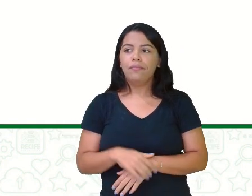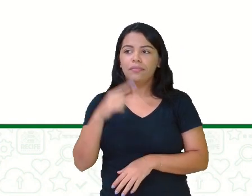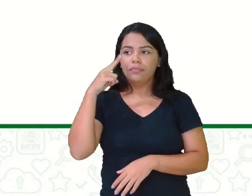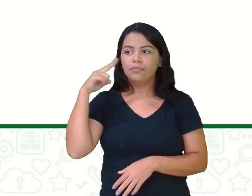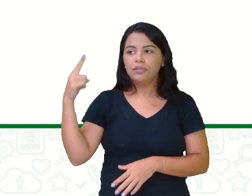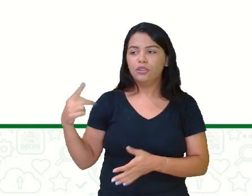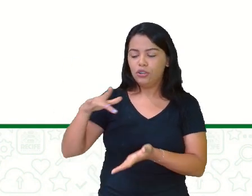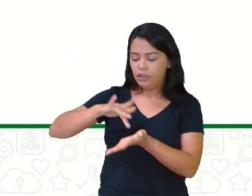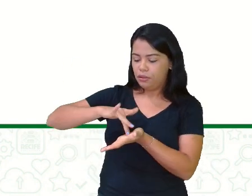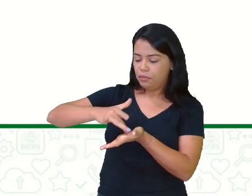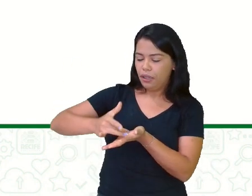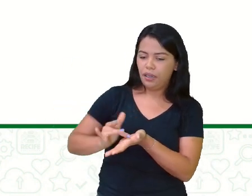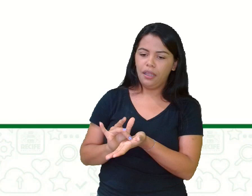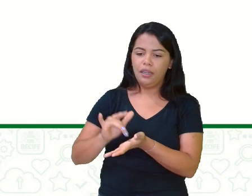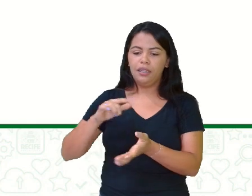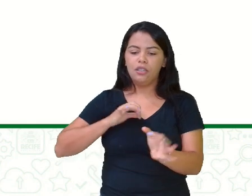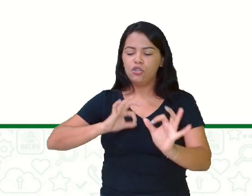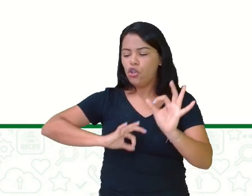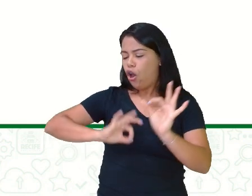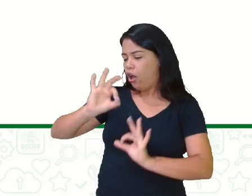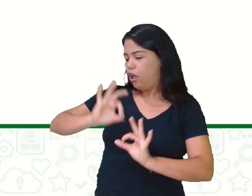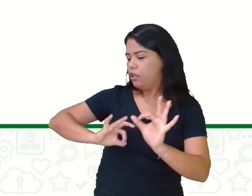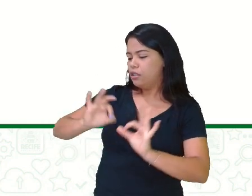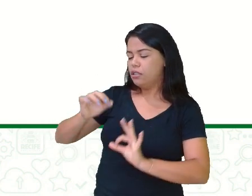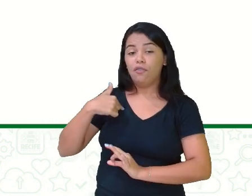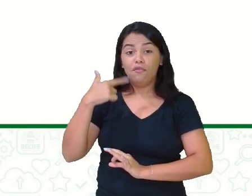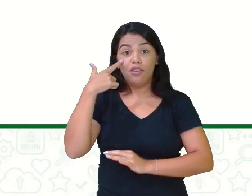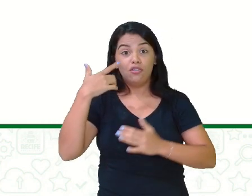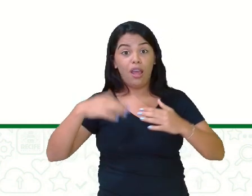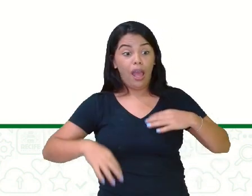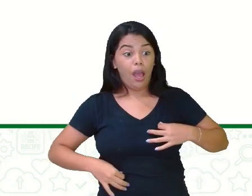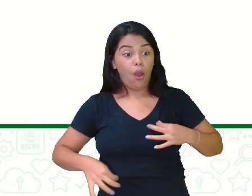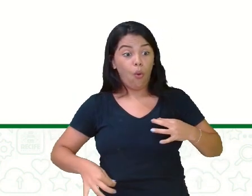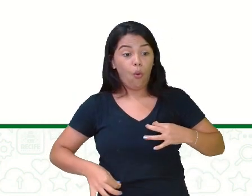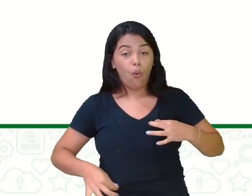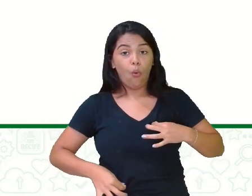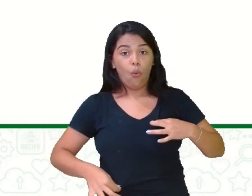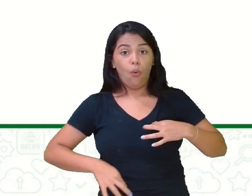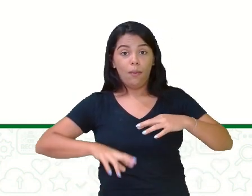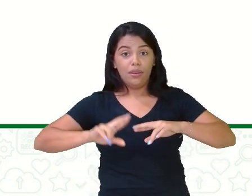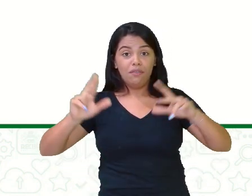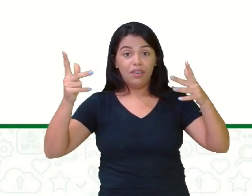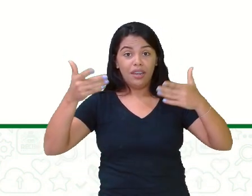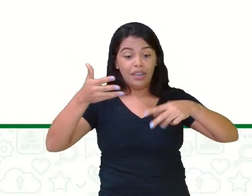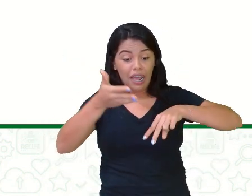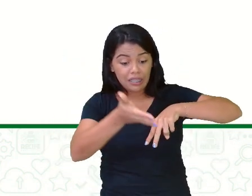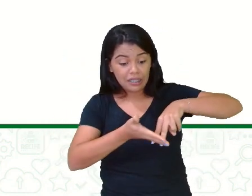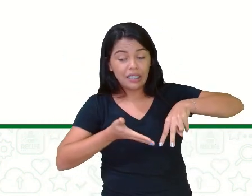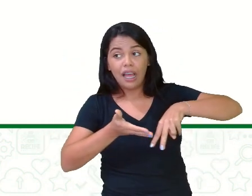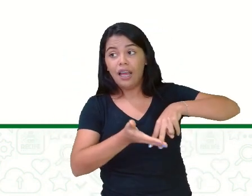bailarinas se desenvolvendo no espetáculo. Olha a diferença da roupa, do tamanho da saia.